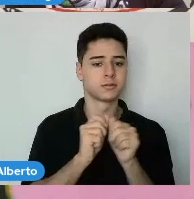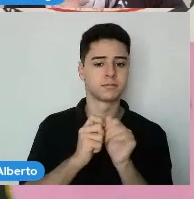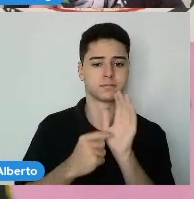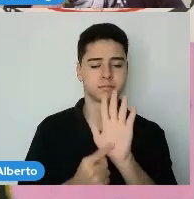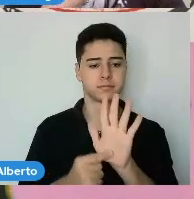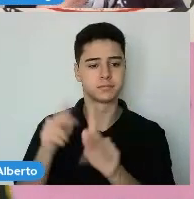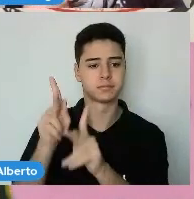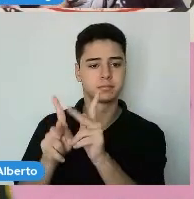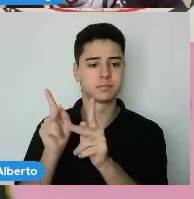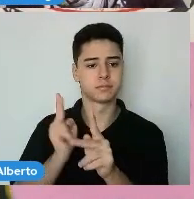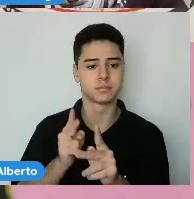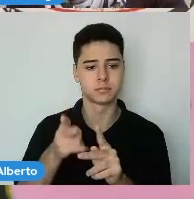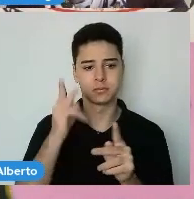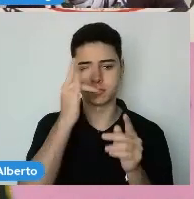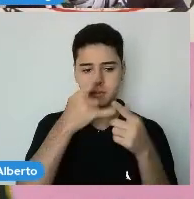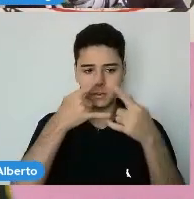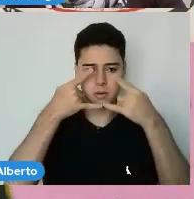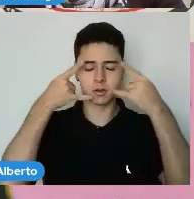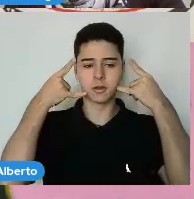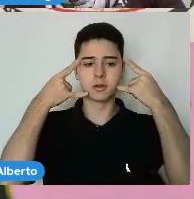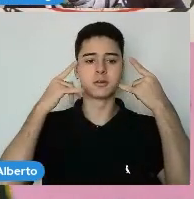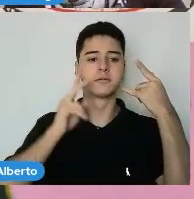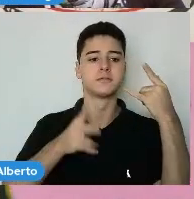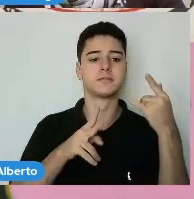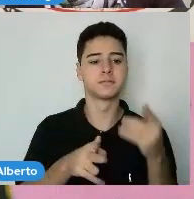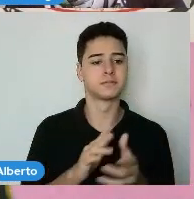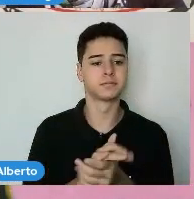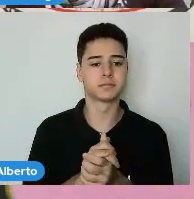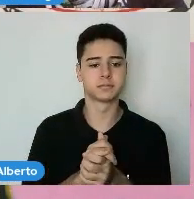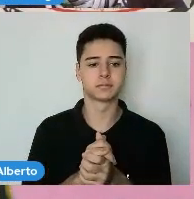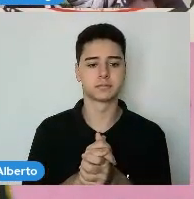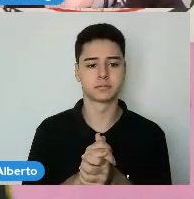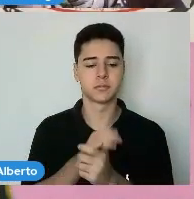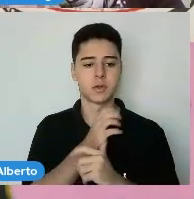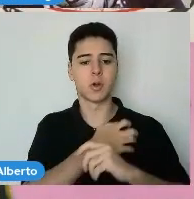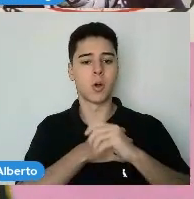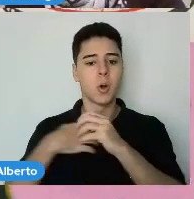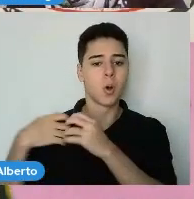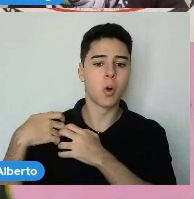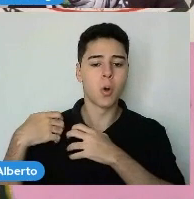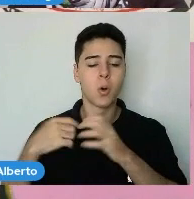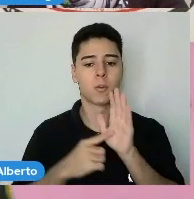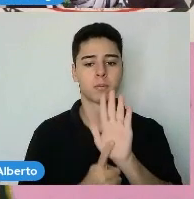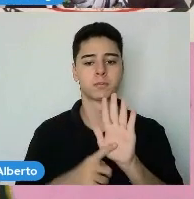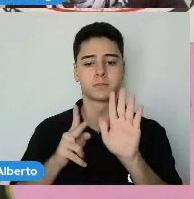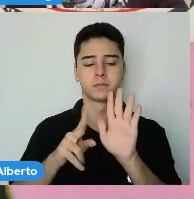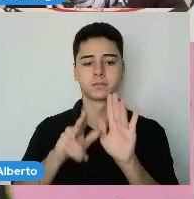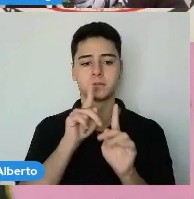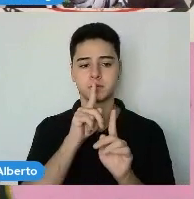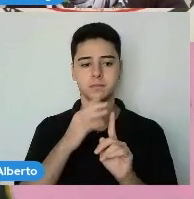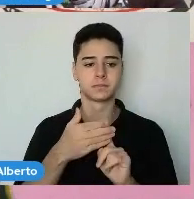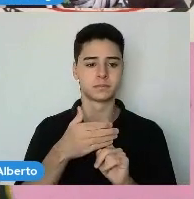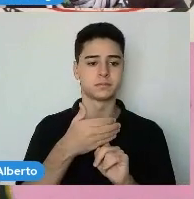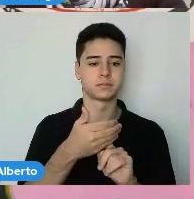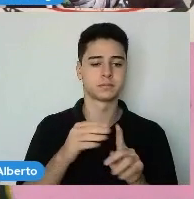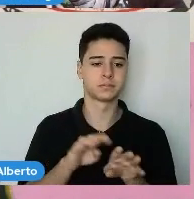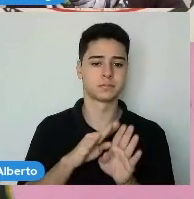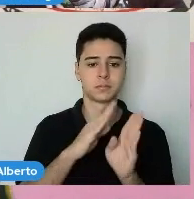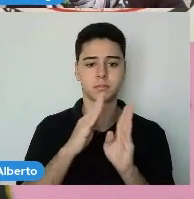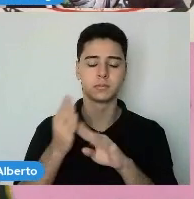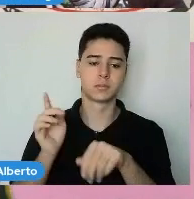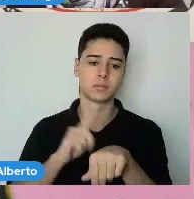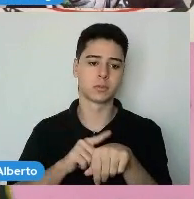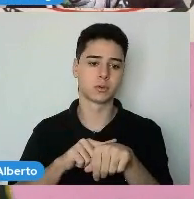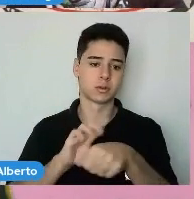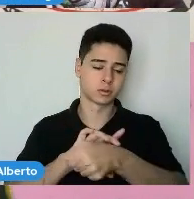estão sempre com essas máscaras de gorilas, assim, para manter o anonimato, até por questões de